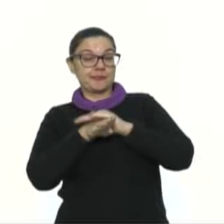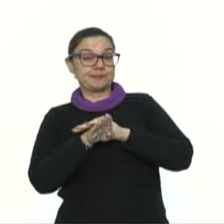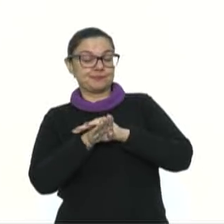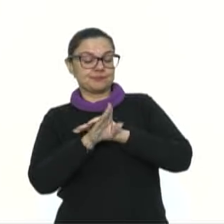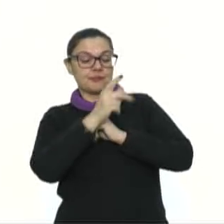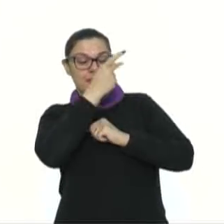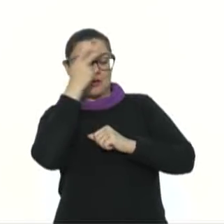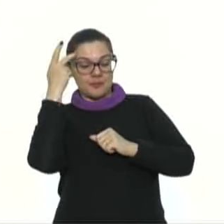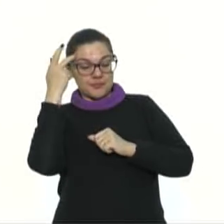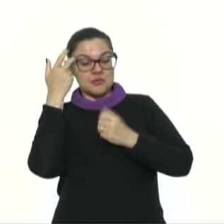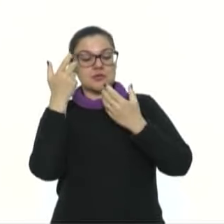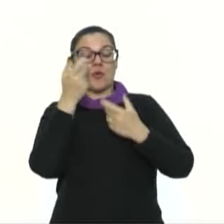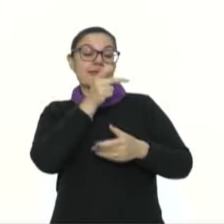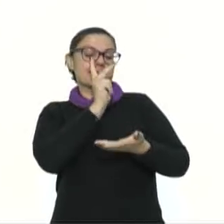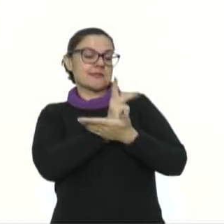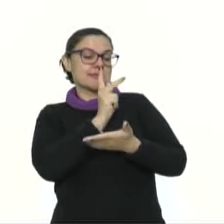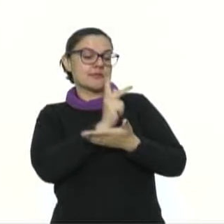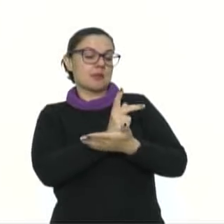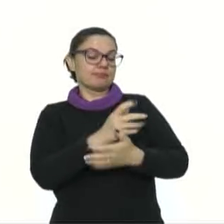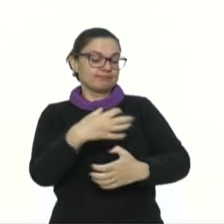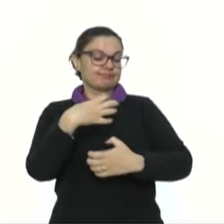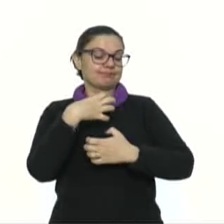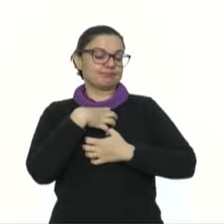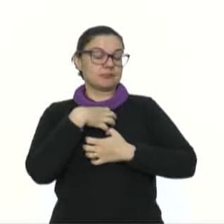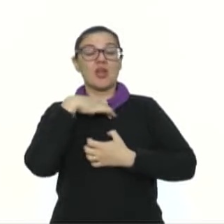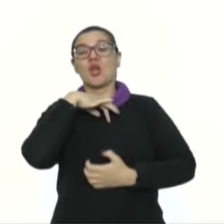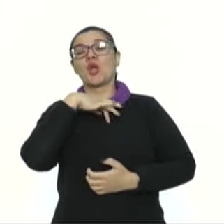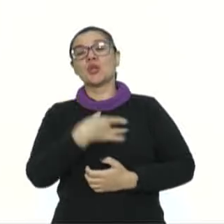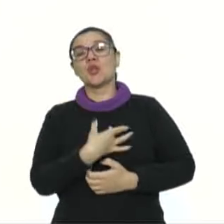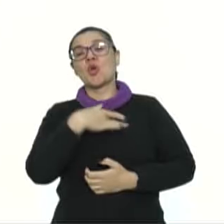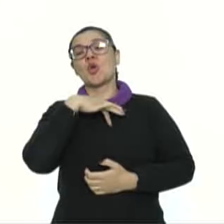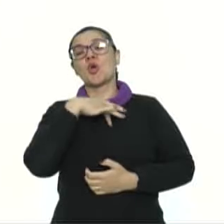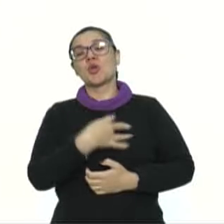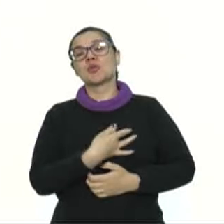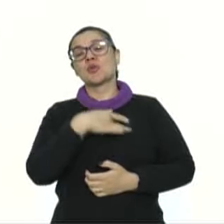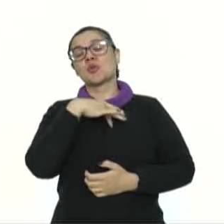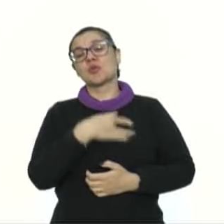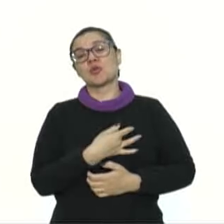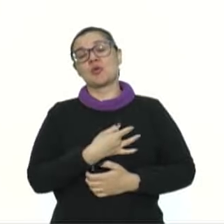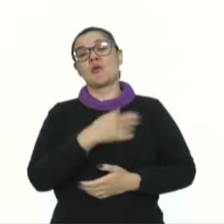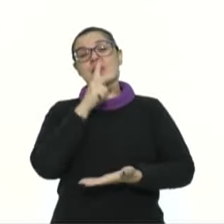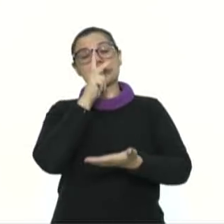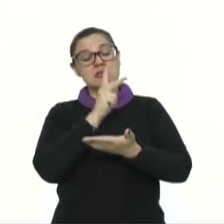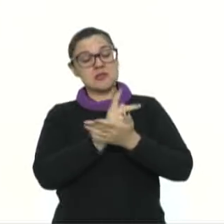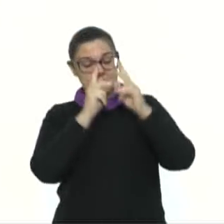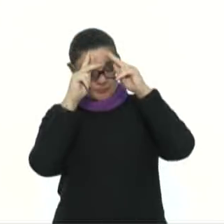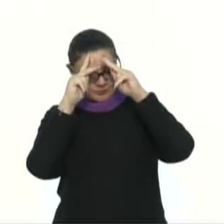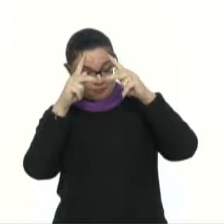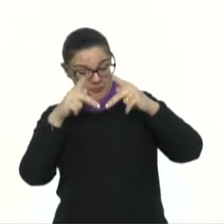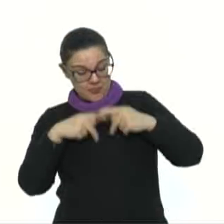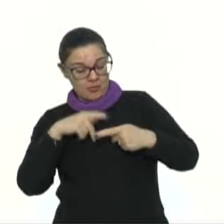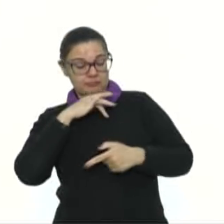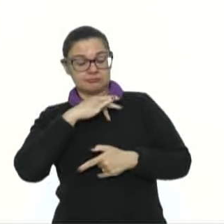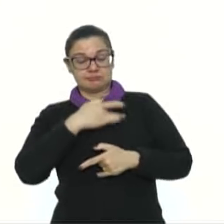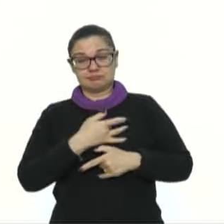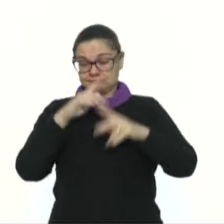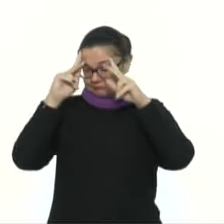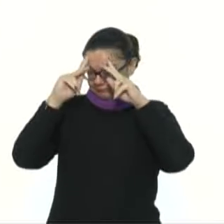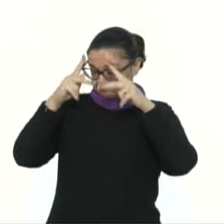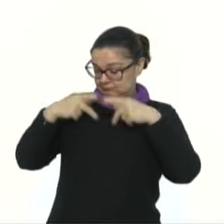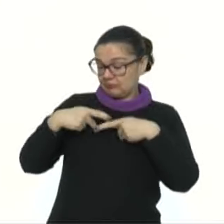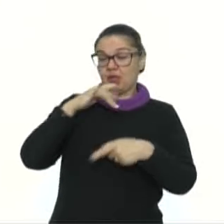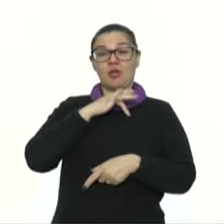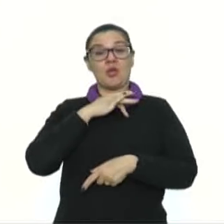hábito de condicionar sentimentos de dó e piedade a si próprio. Pessoas